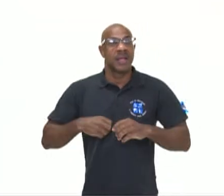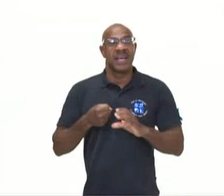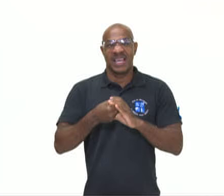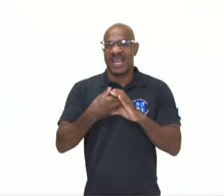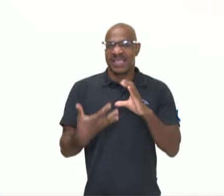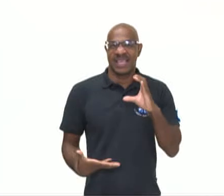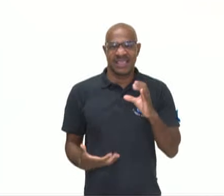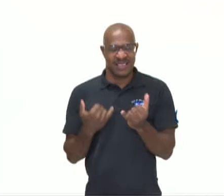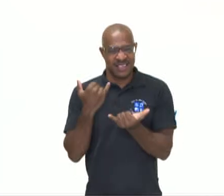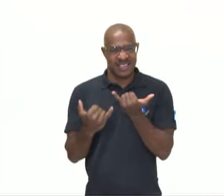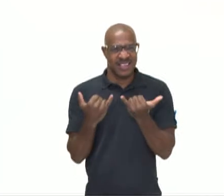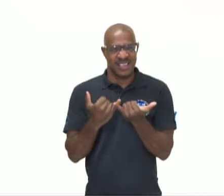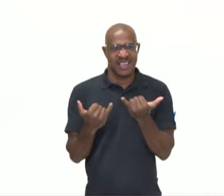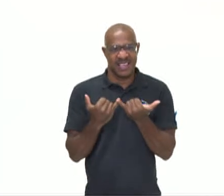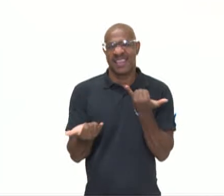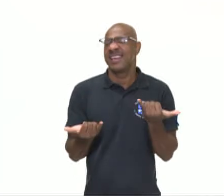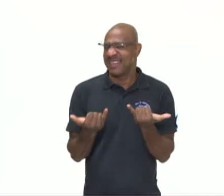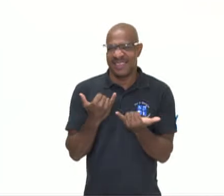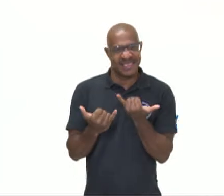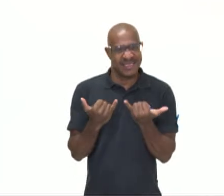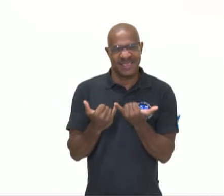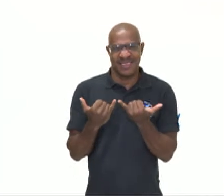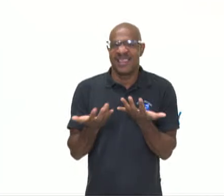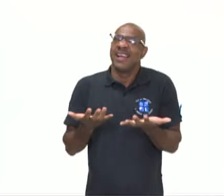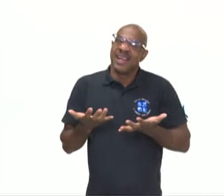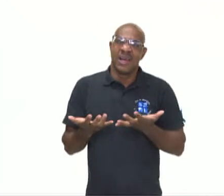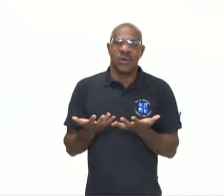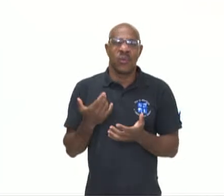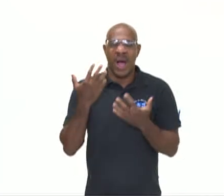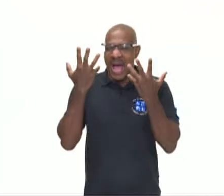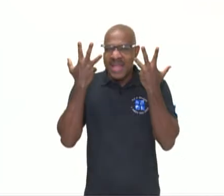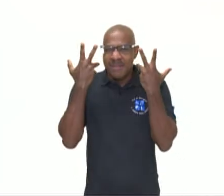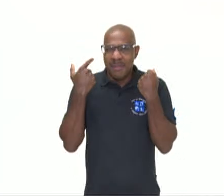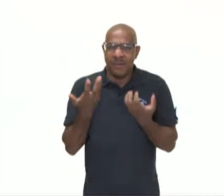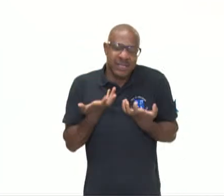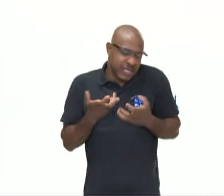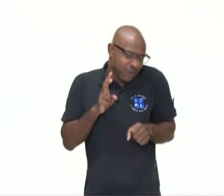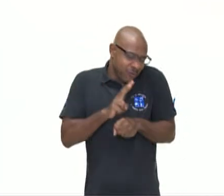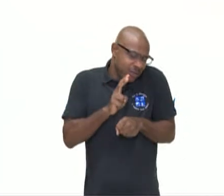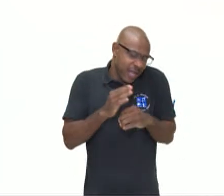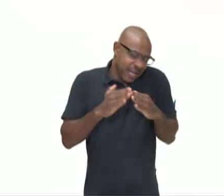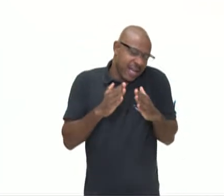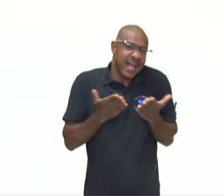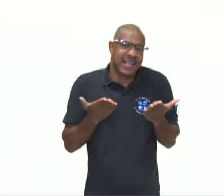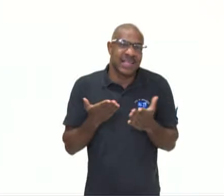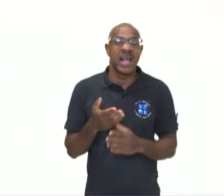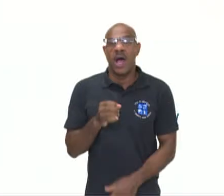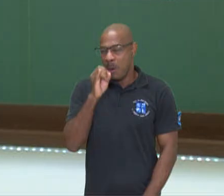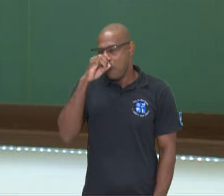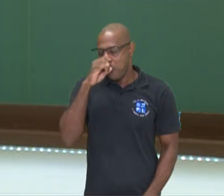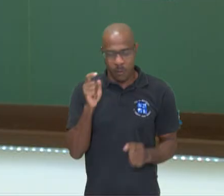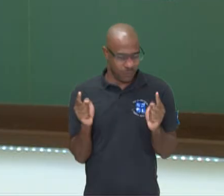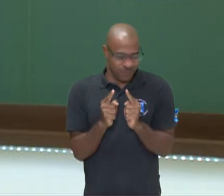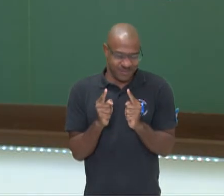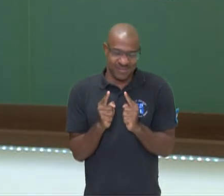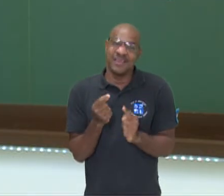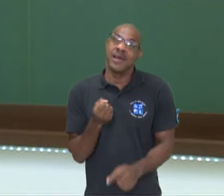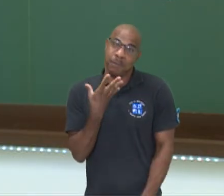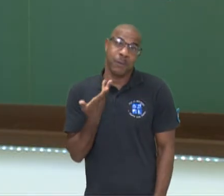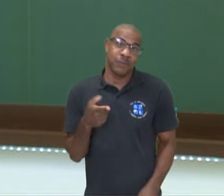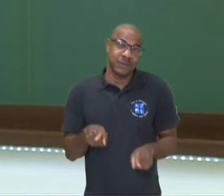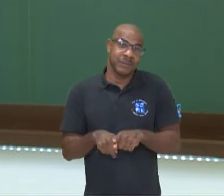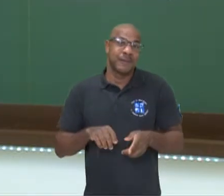características parecidas com um animal de estimação tradicional, um mini porco é uma excelente opção para você, tá